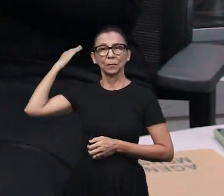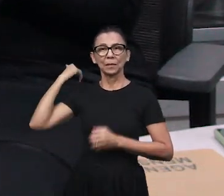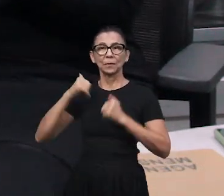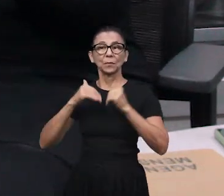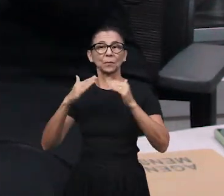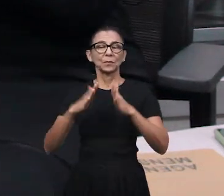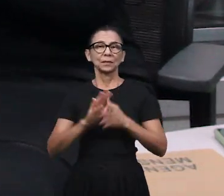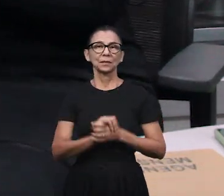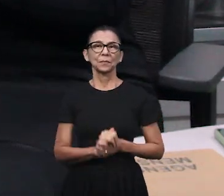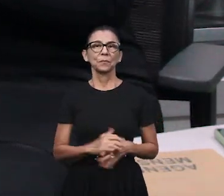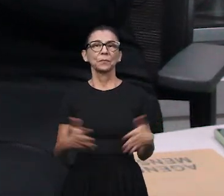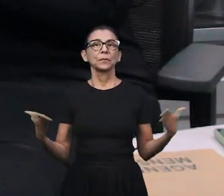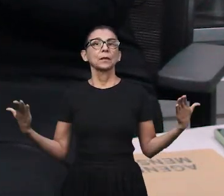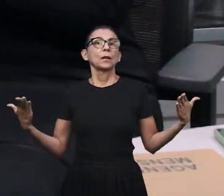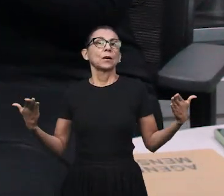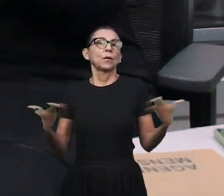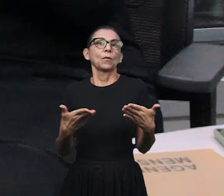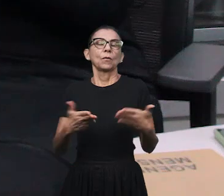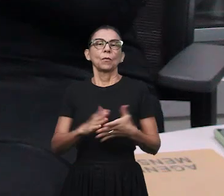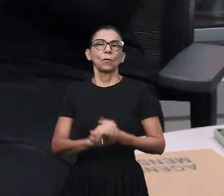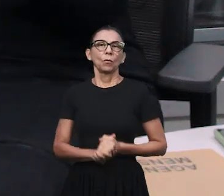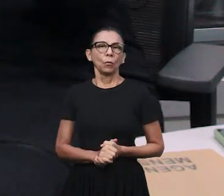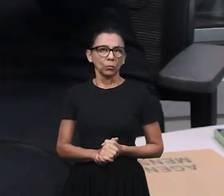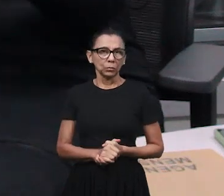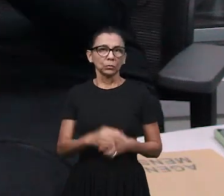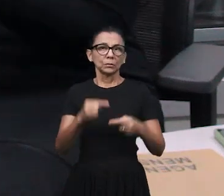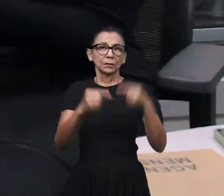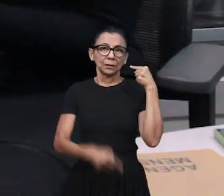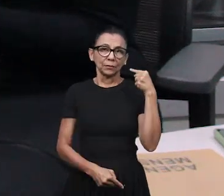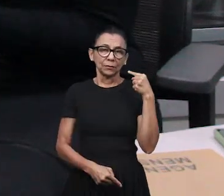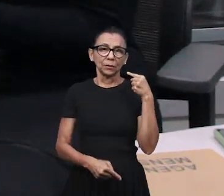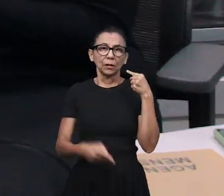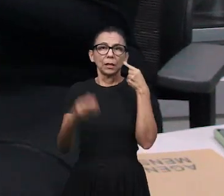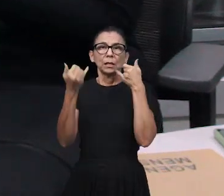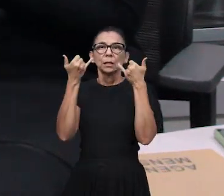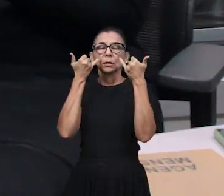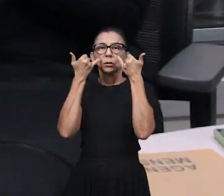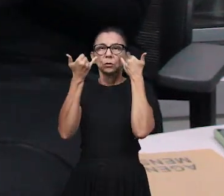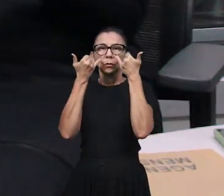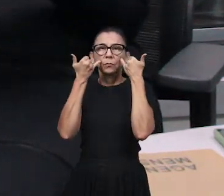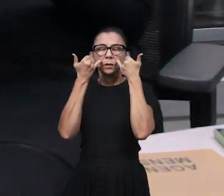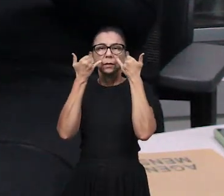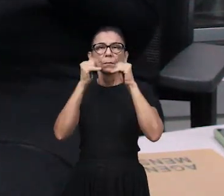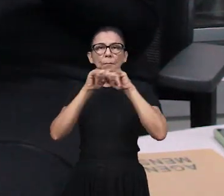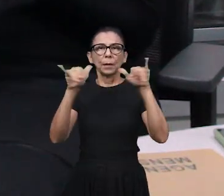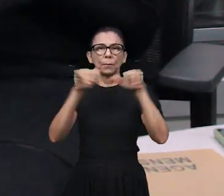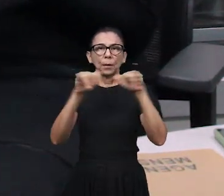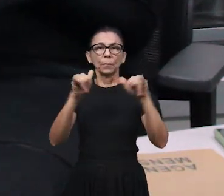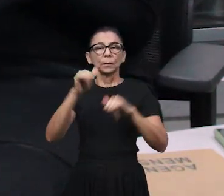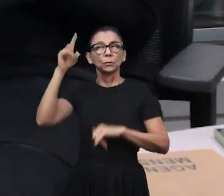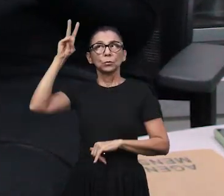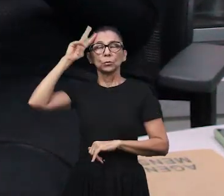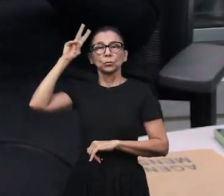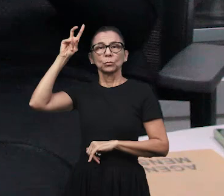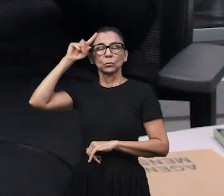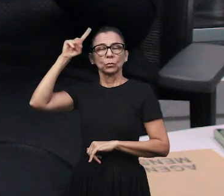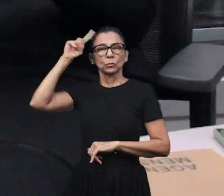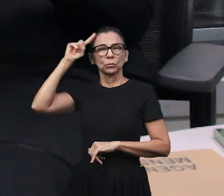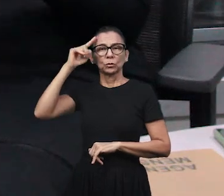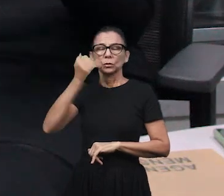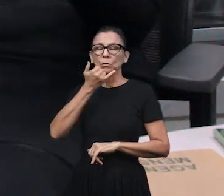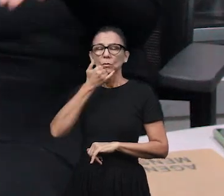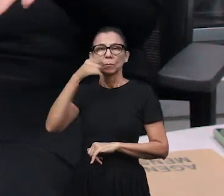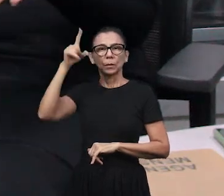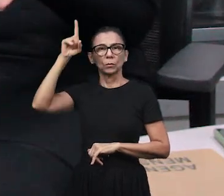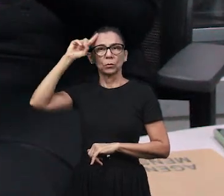começar. Hoje, o meu desafio é trazer algo inédito todos os dias. Então, tem 3 semanas, porque vale ressaltar